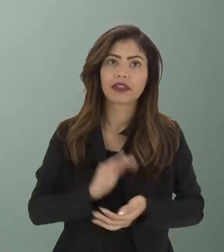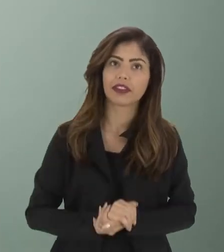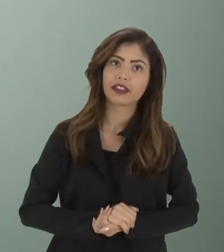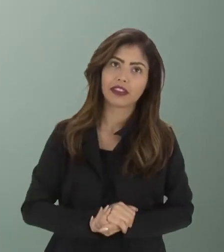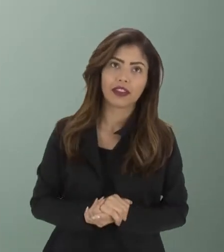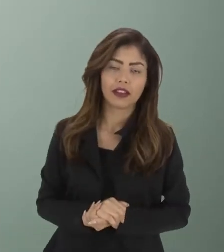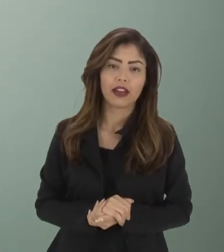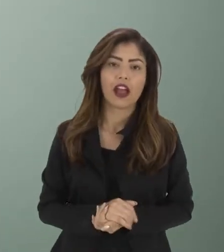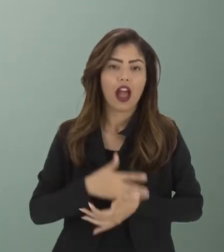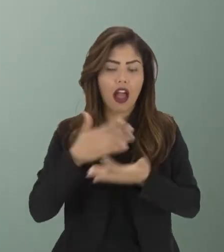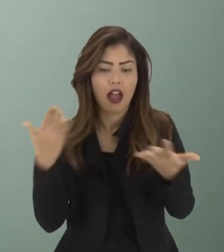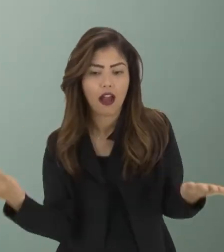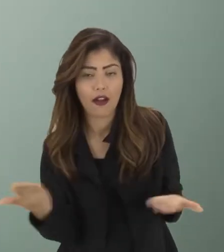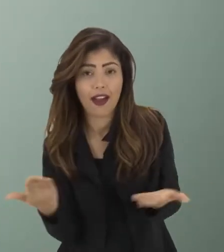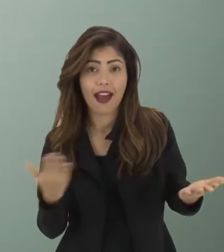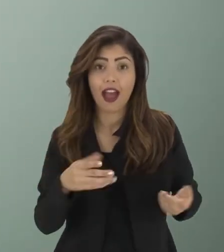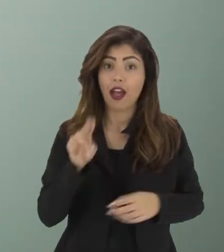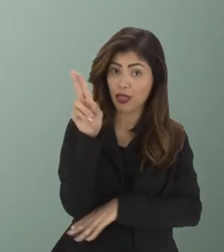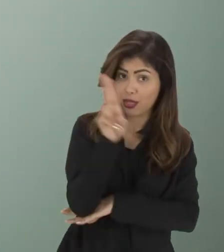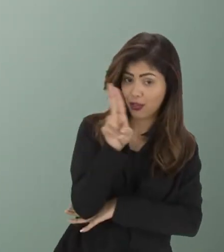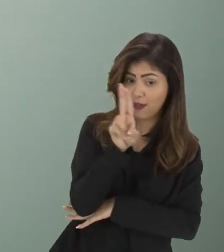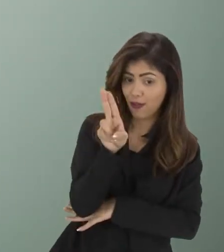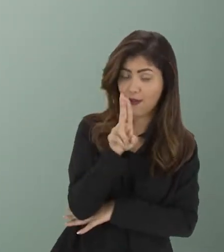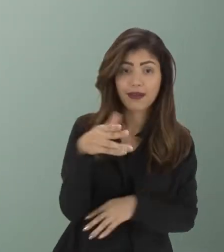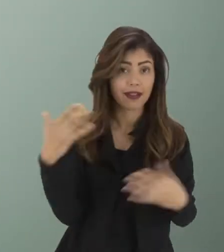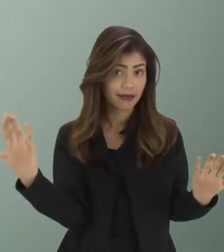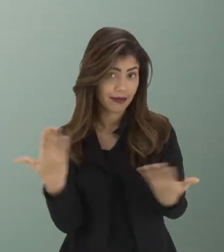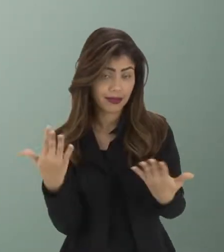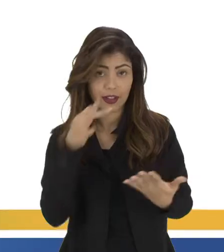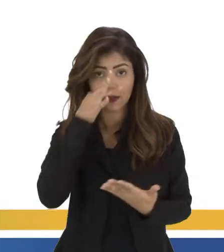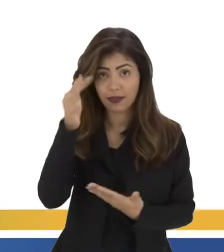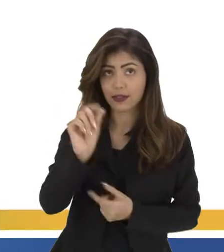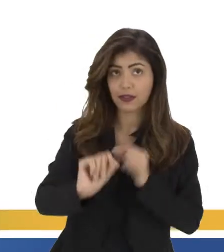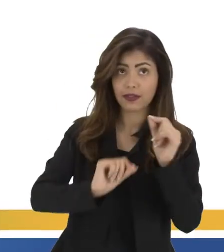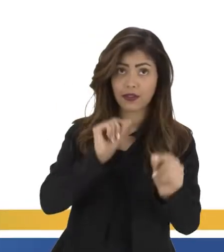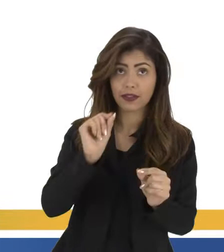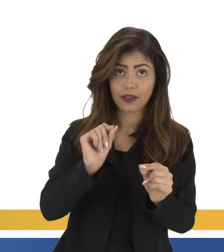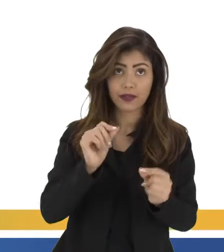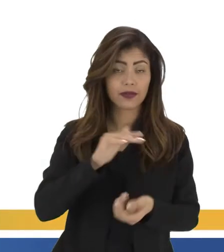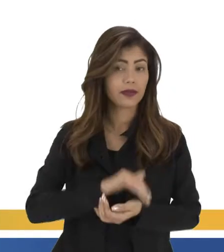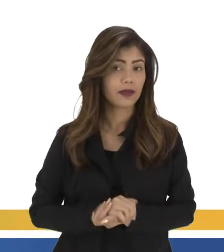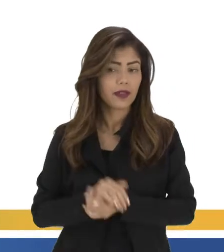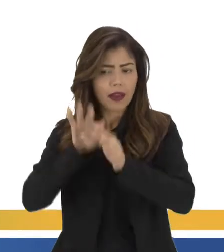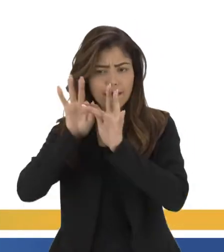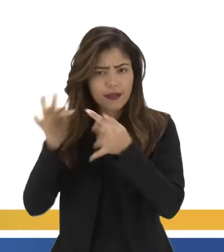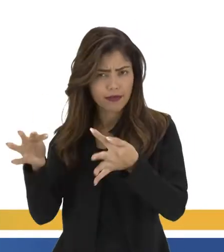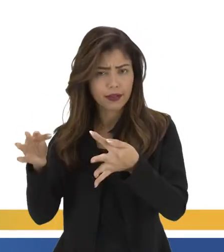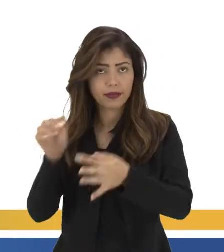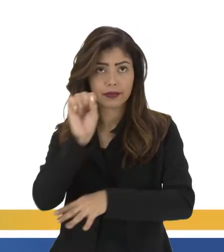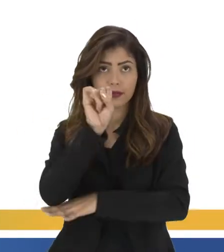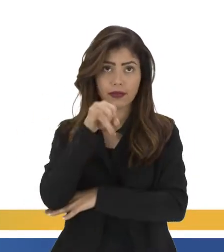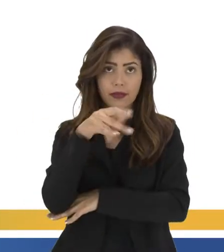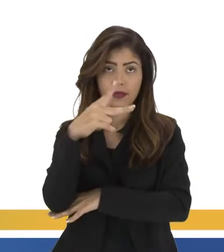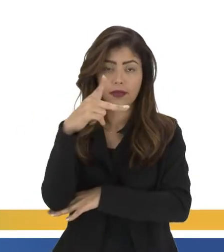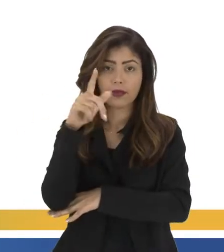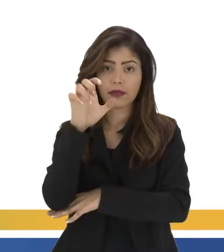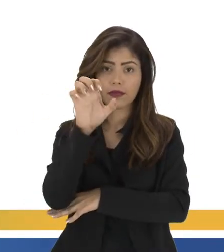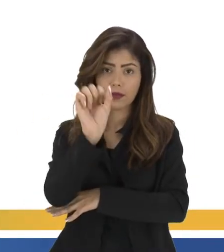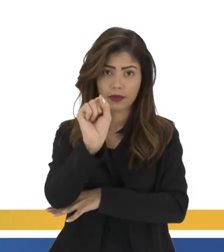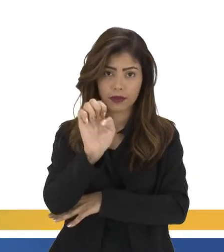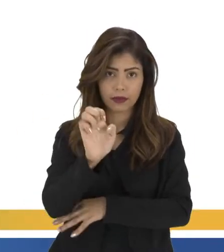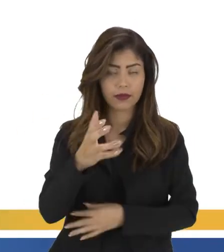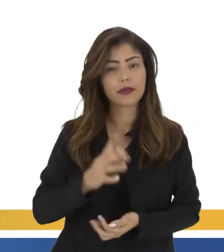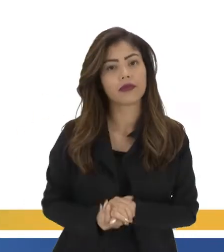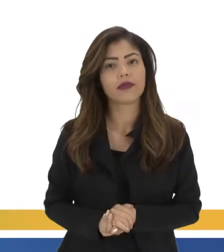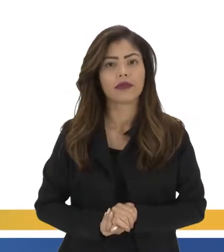a propósito, o nome do futuro que nós vamos estudar hoje é o futuro simples, ok? E você